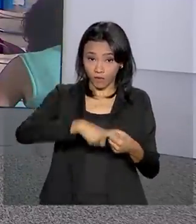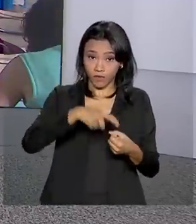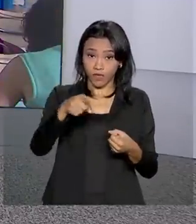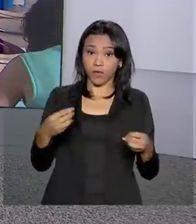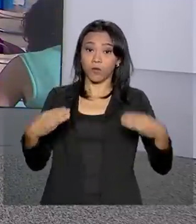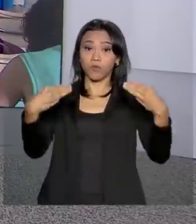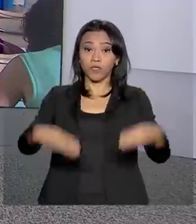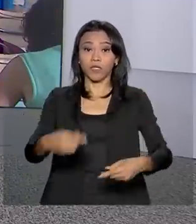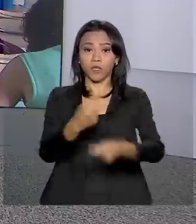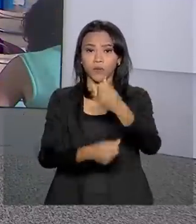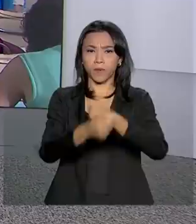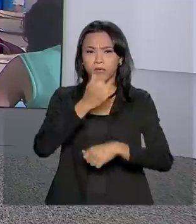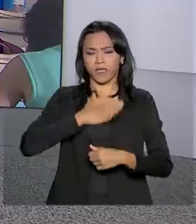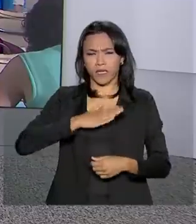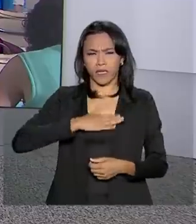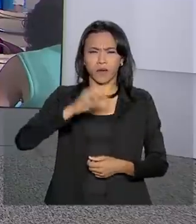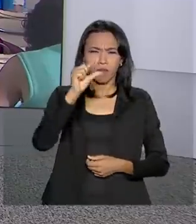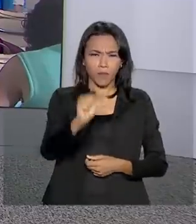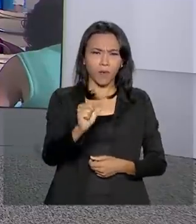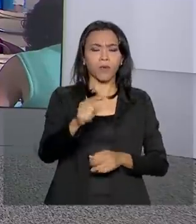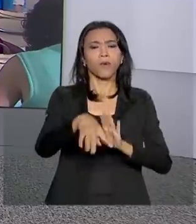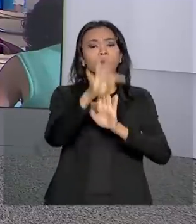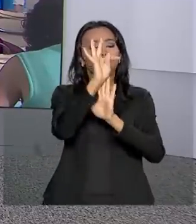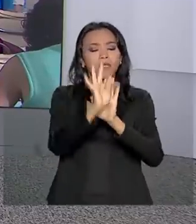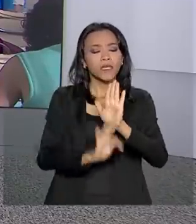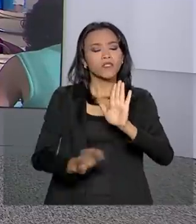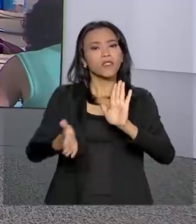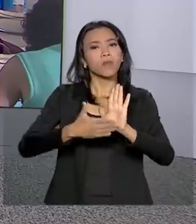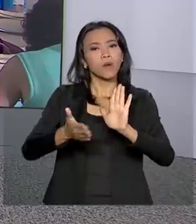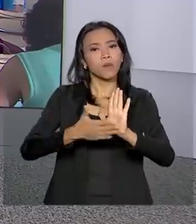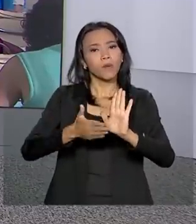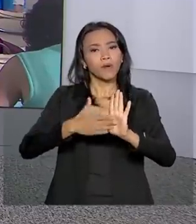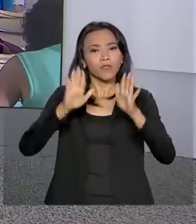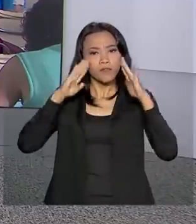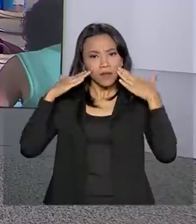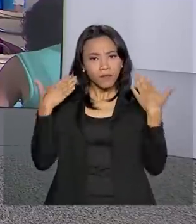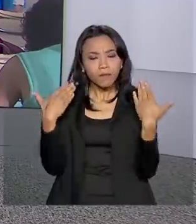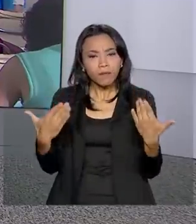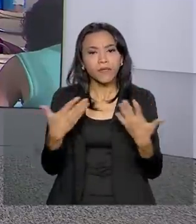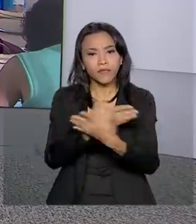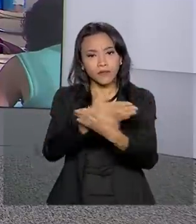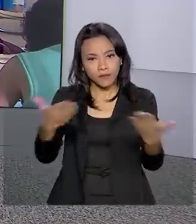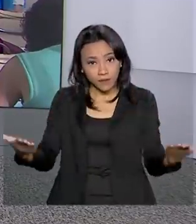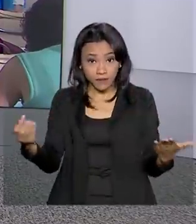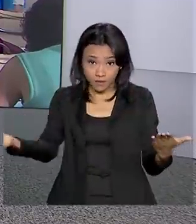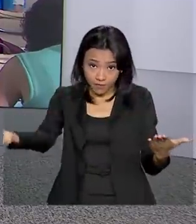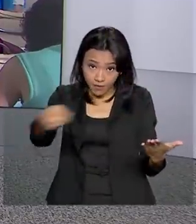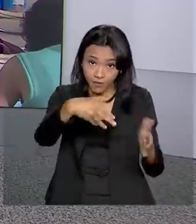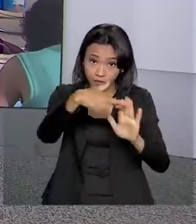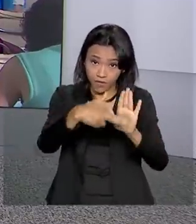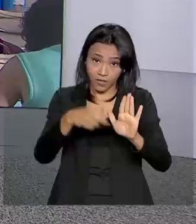daqui a pouco a equipe econômica apresenta o texto da proposta de emenda à Constituição da nova